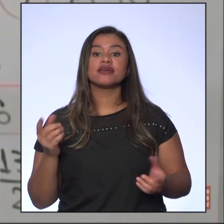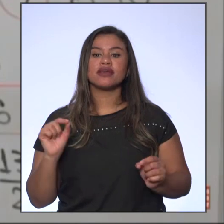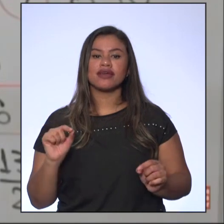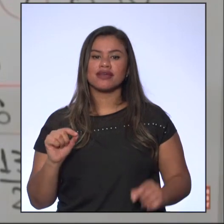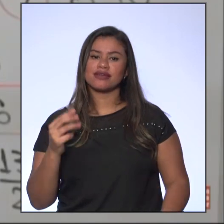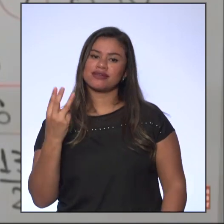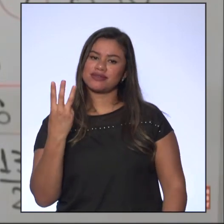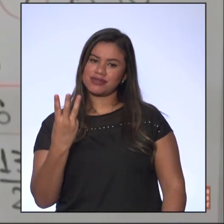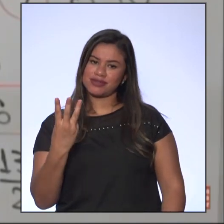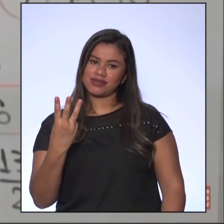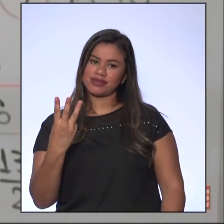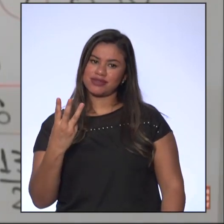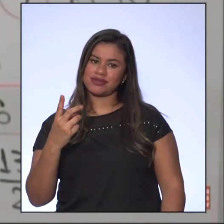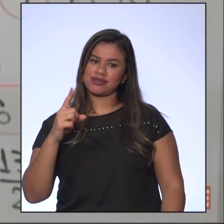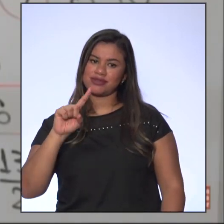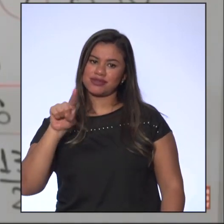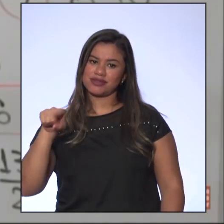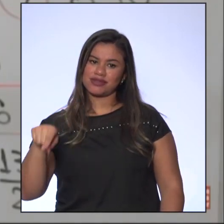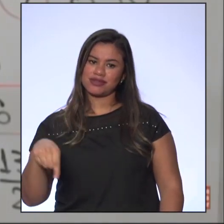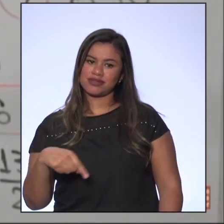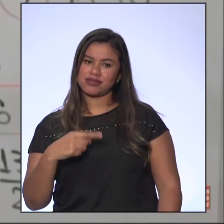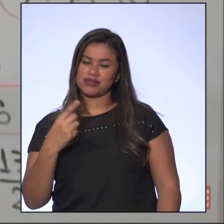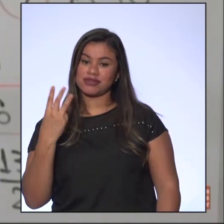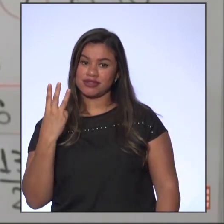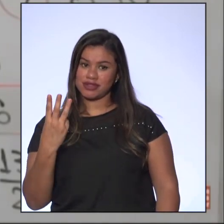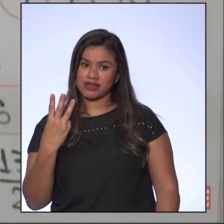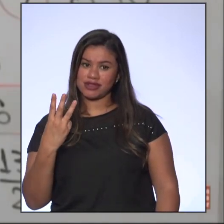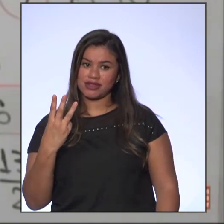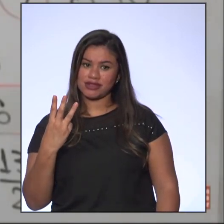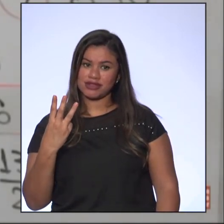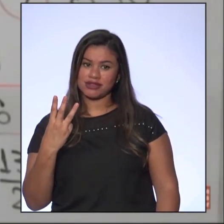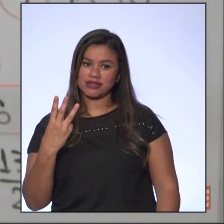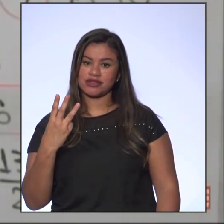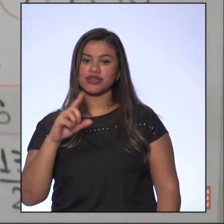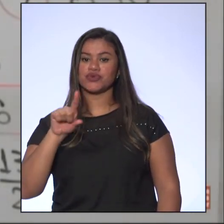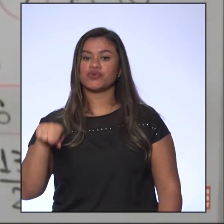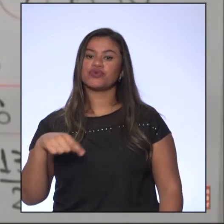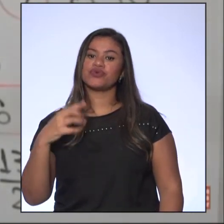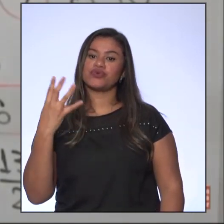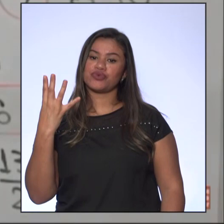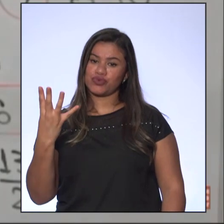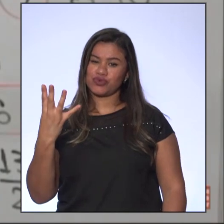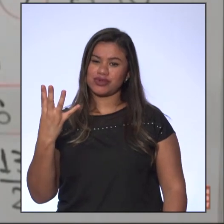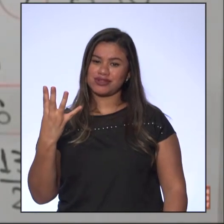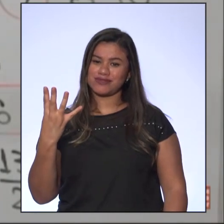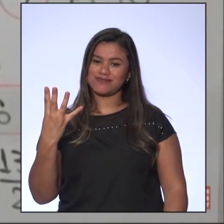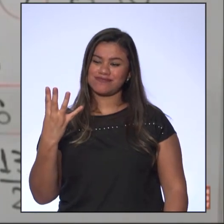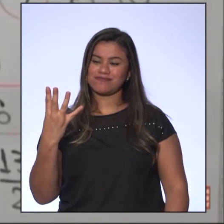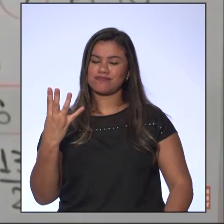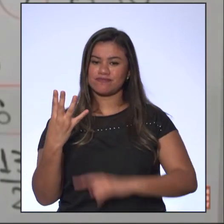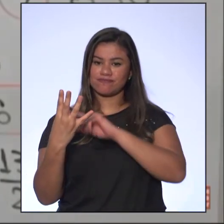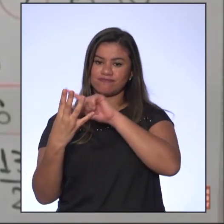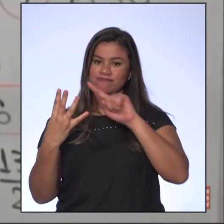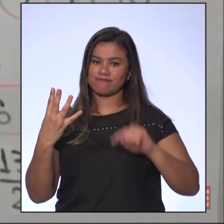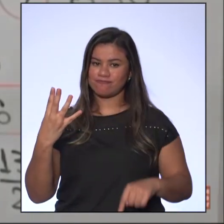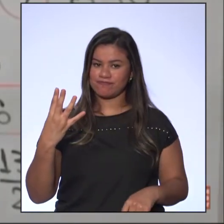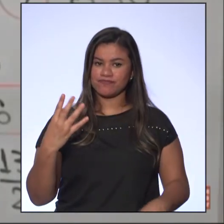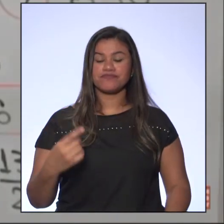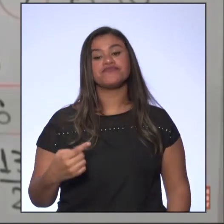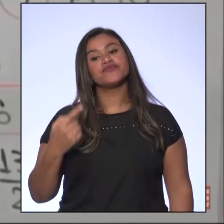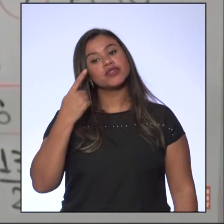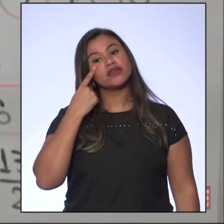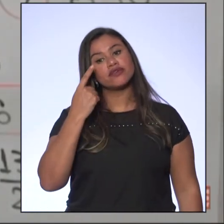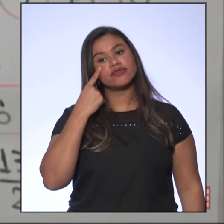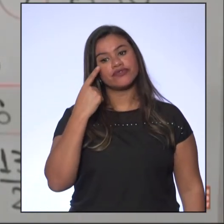Um número 3. Tem mais um número 3 aqui e um número 4. Então, dessa maneira aí. Perceba que